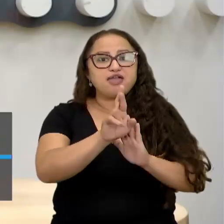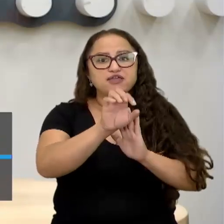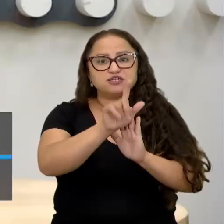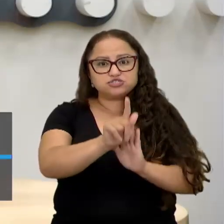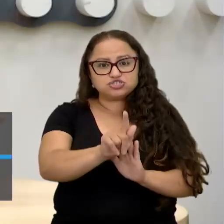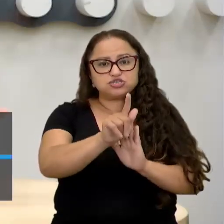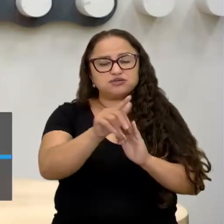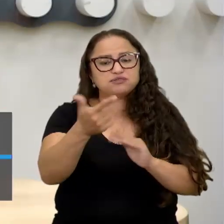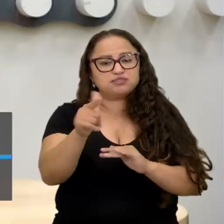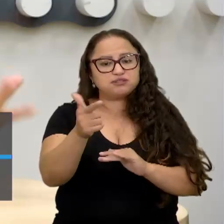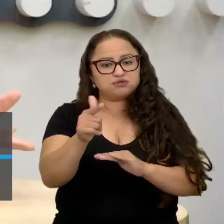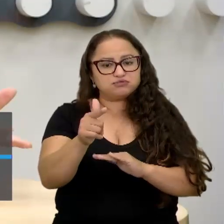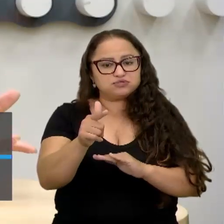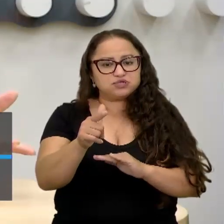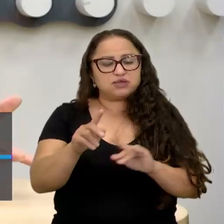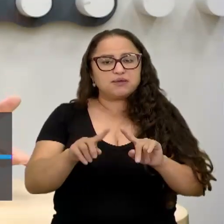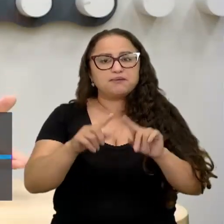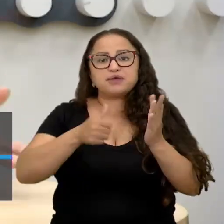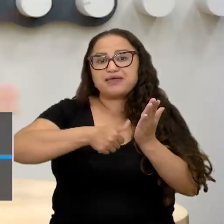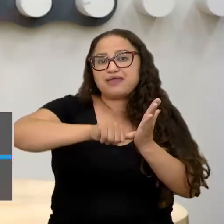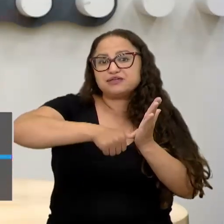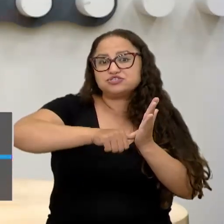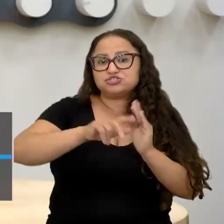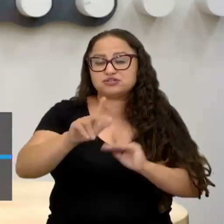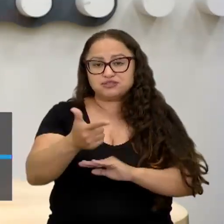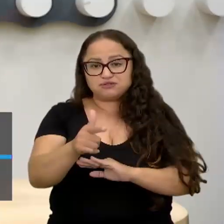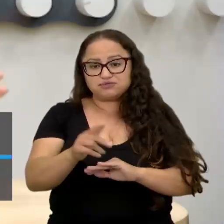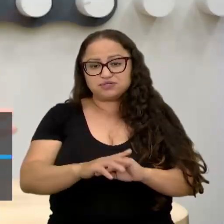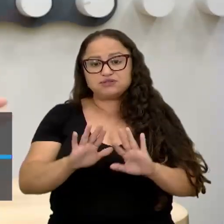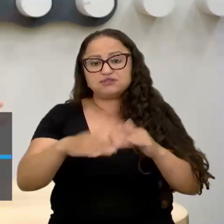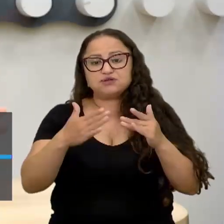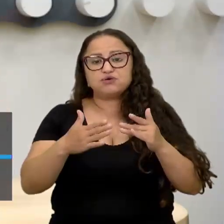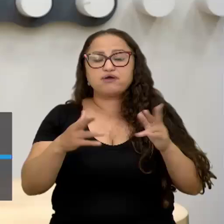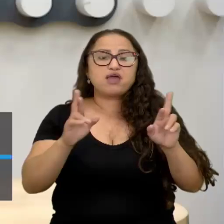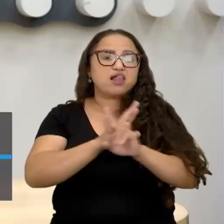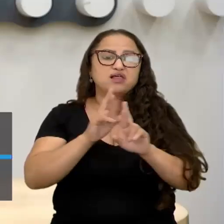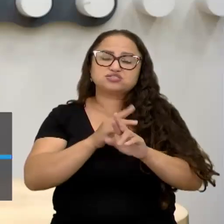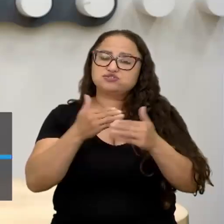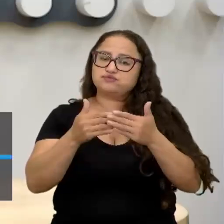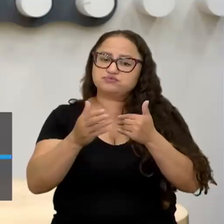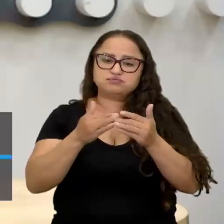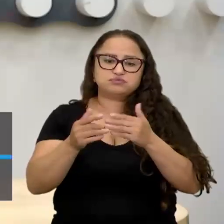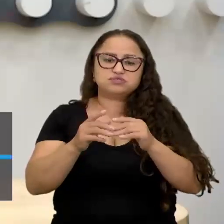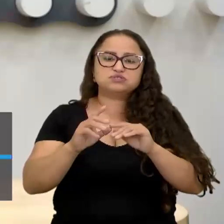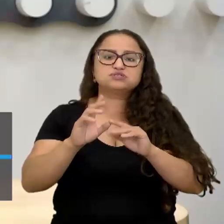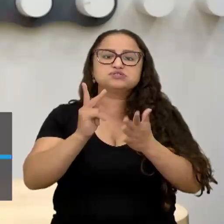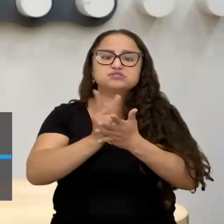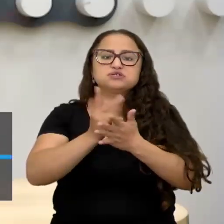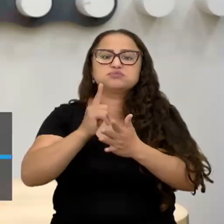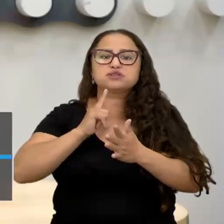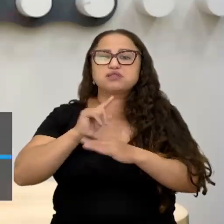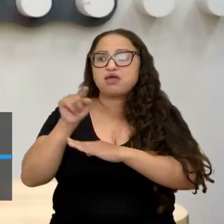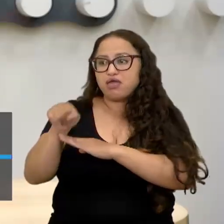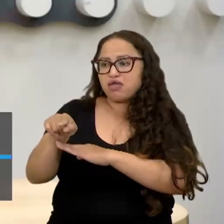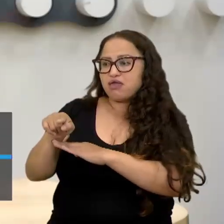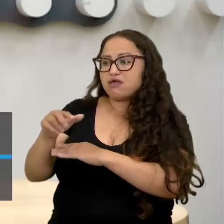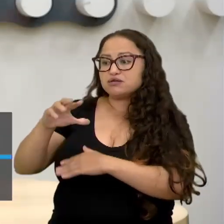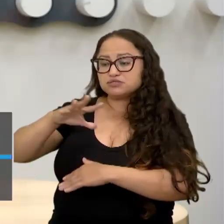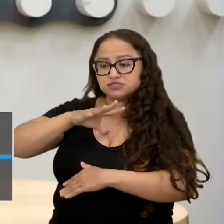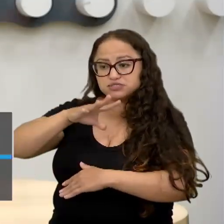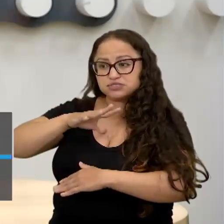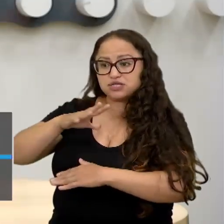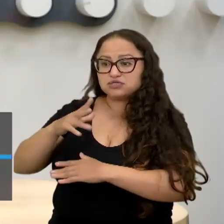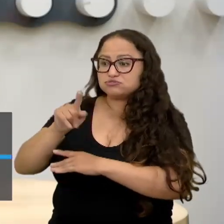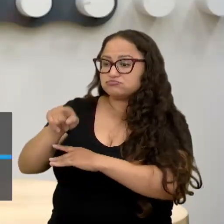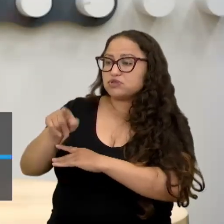eu acredito que esse nome dos pais é algo relativo também, né? Eu acho que é qualquer coisa que aparecesse na frente, jogavam, é o daqui, é o da cidade tal, é